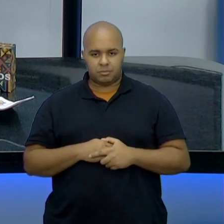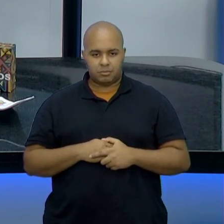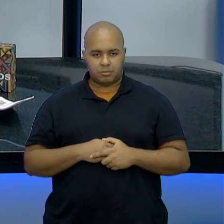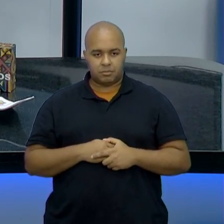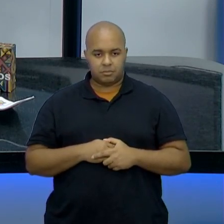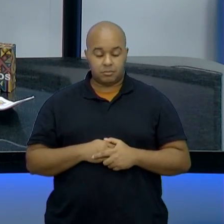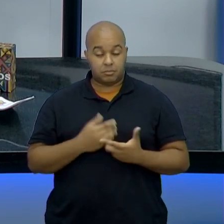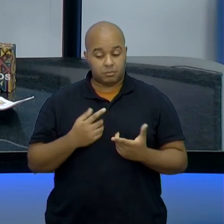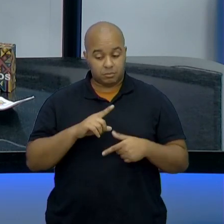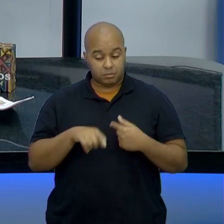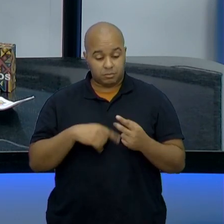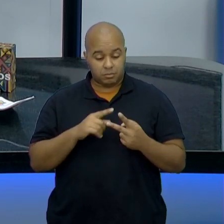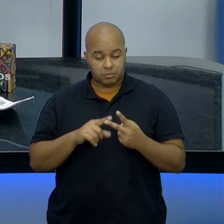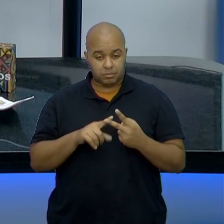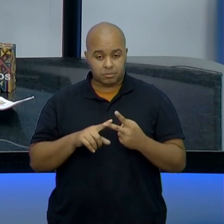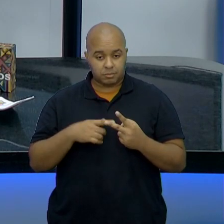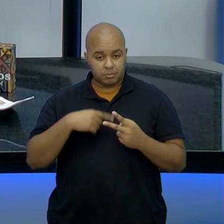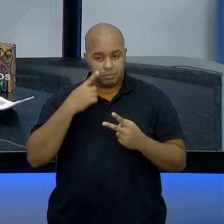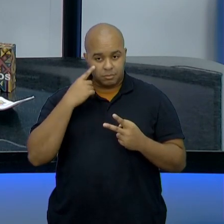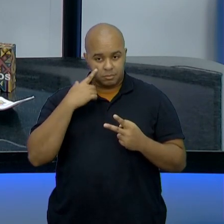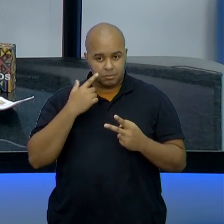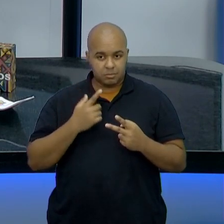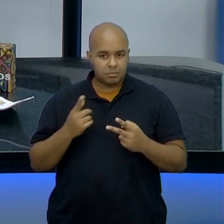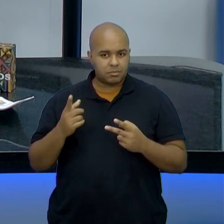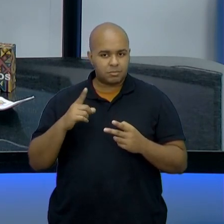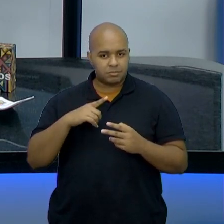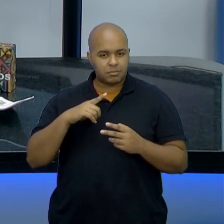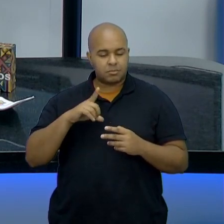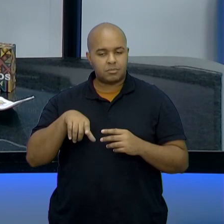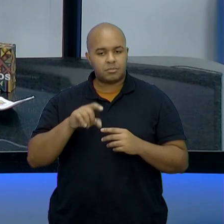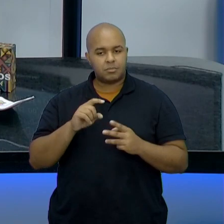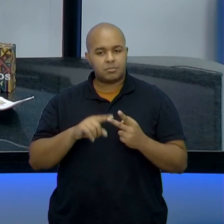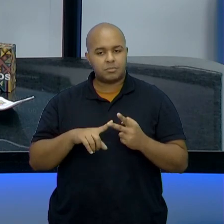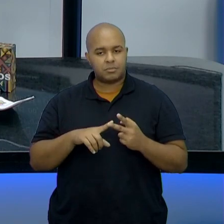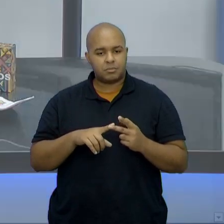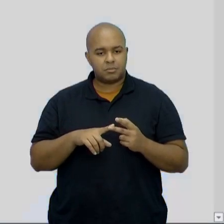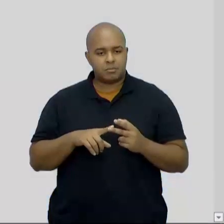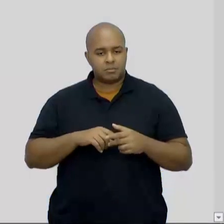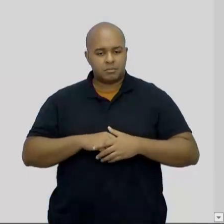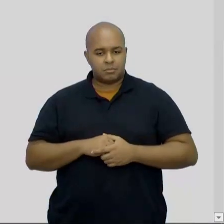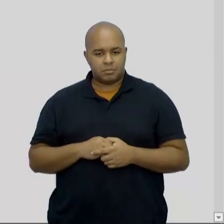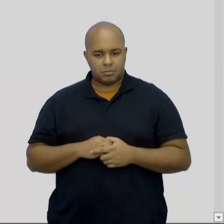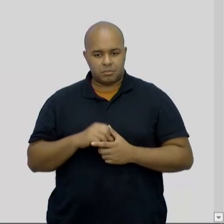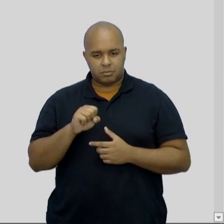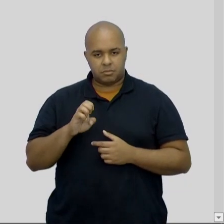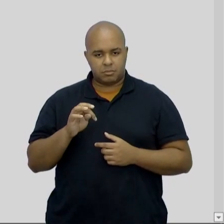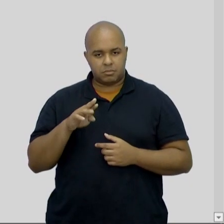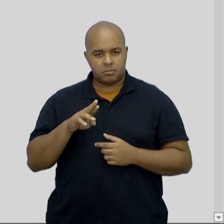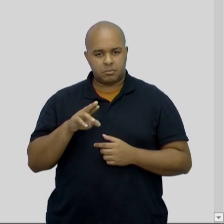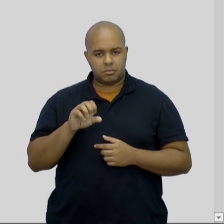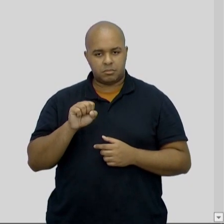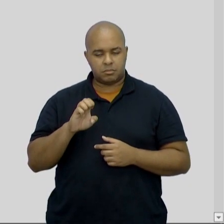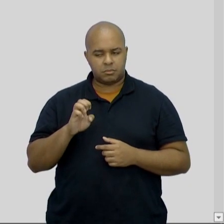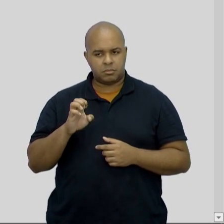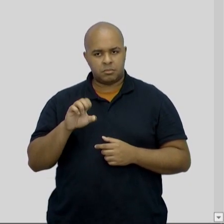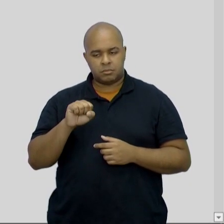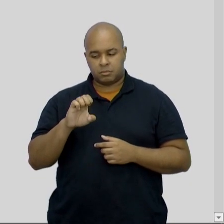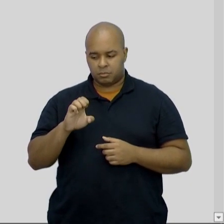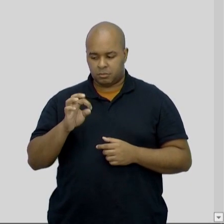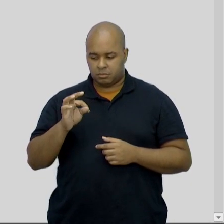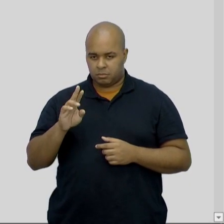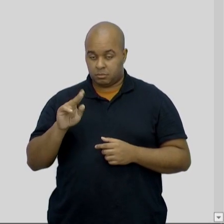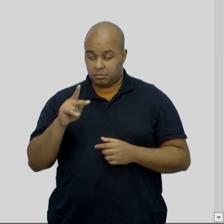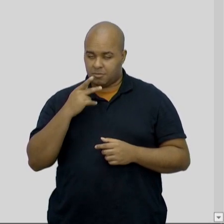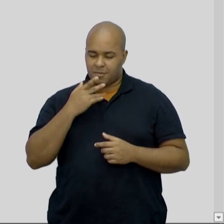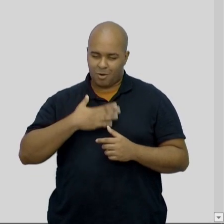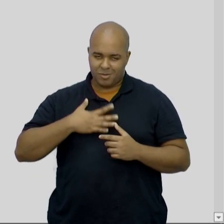aí, o segundo elemento, olha só que nós temos, o setup. Então, o que é o setup? A gente gosta de falar